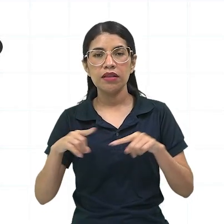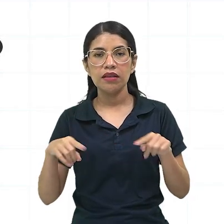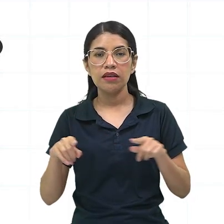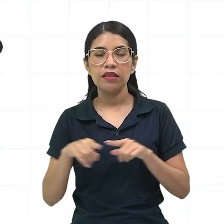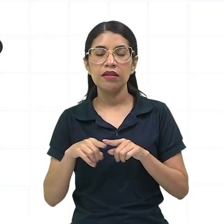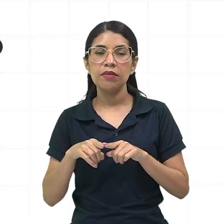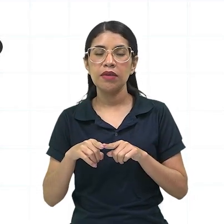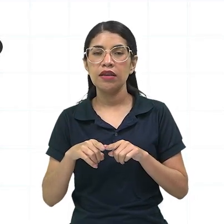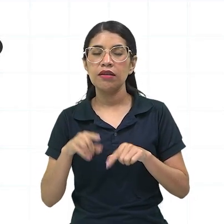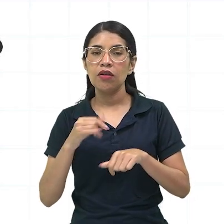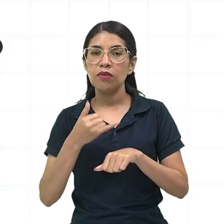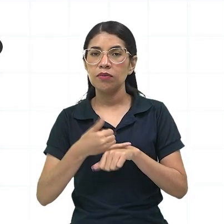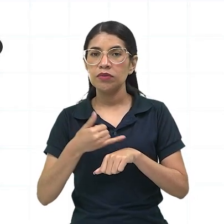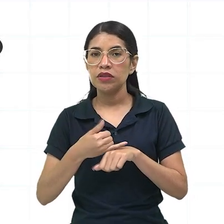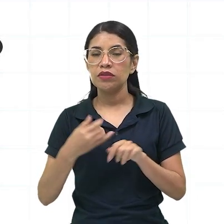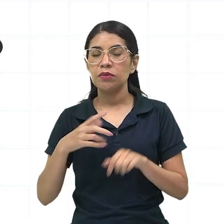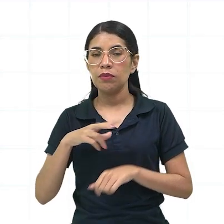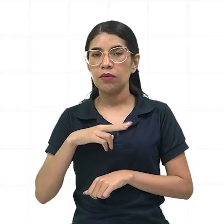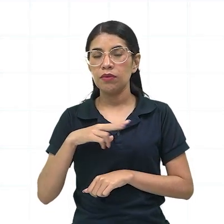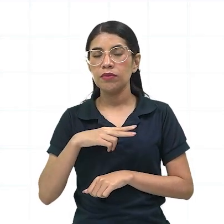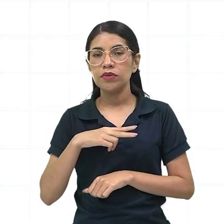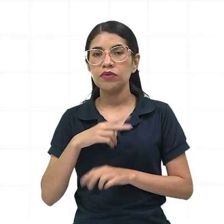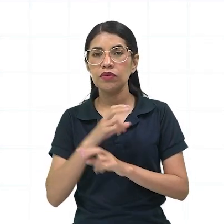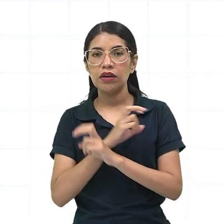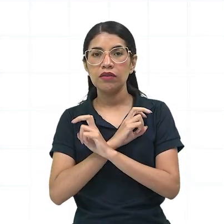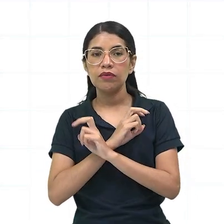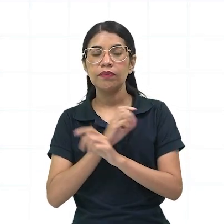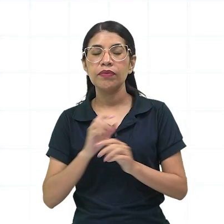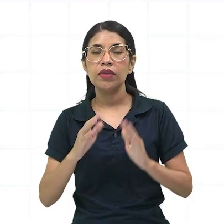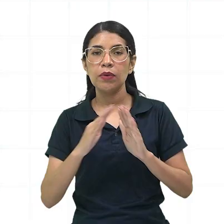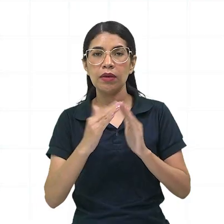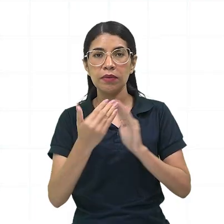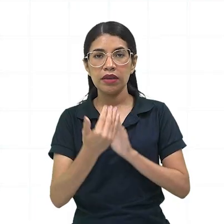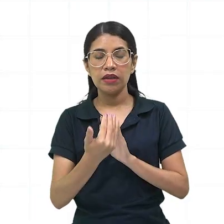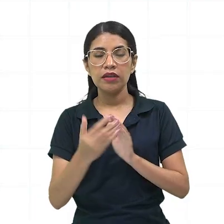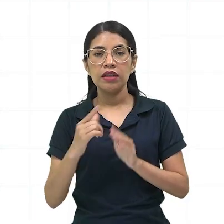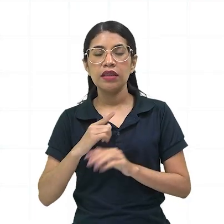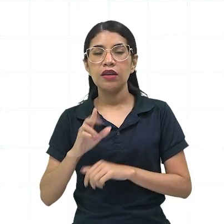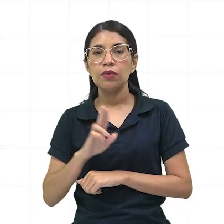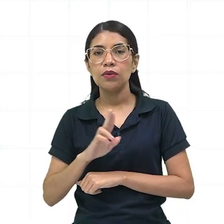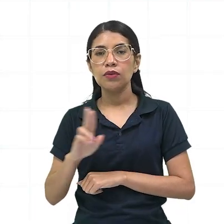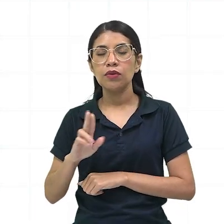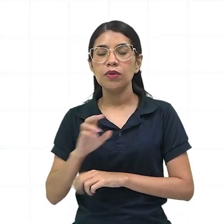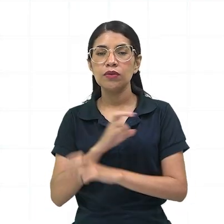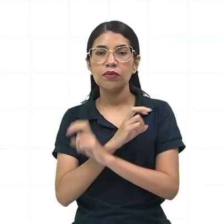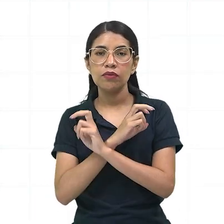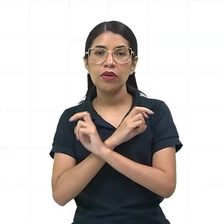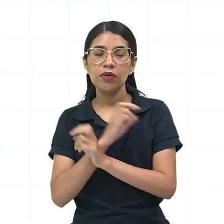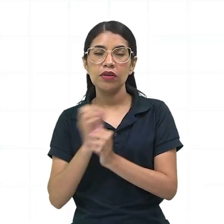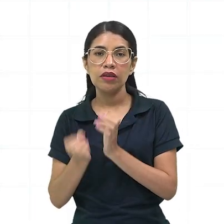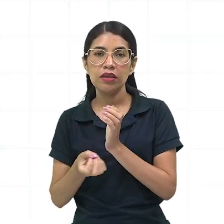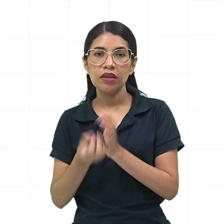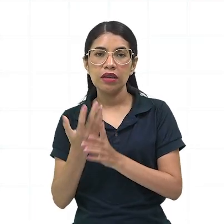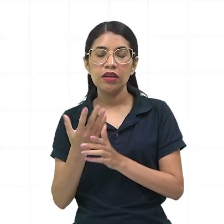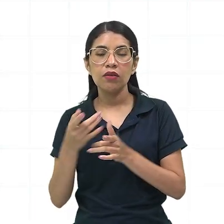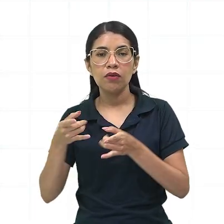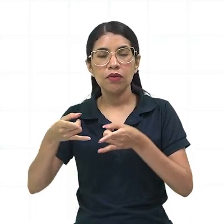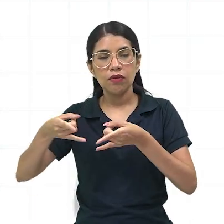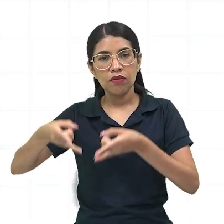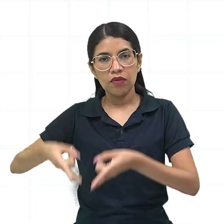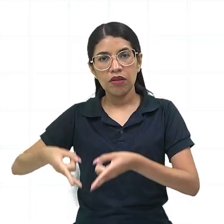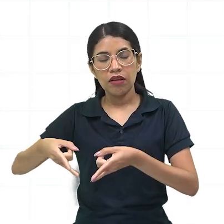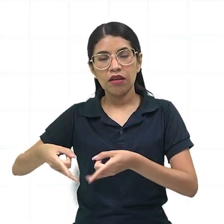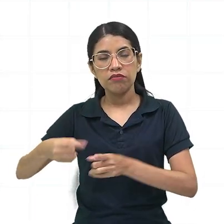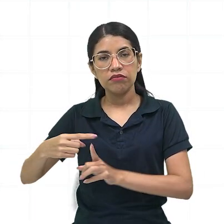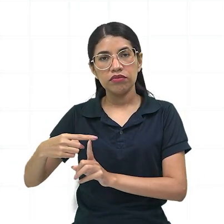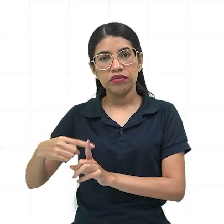e objetos pessoais. Cada pirâmide possui o nome do faraó que foi ali